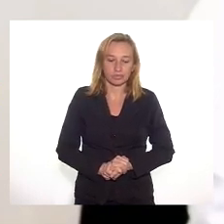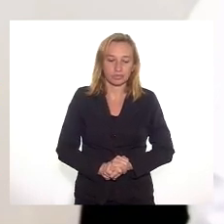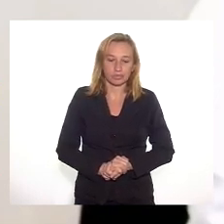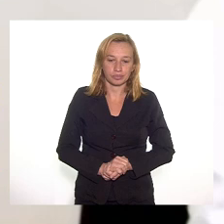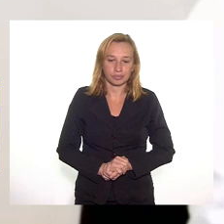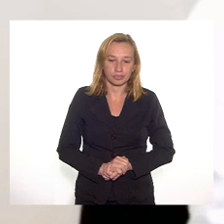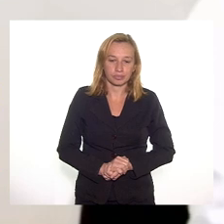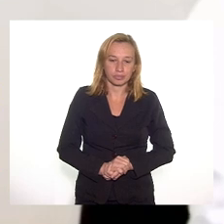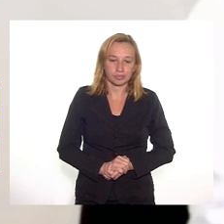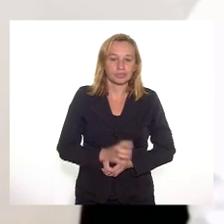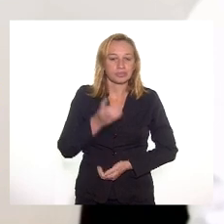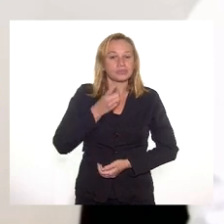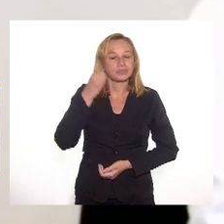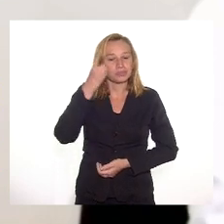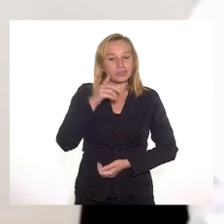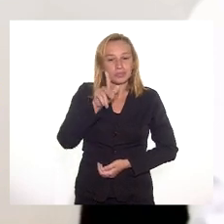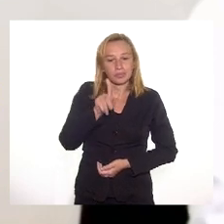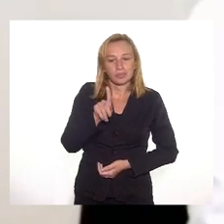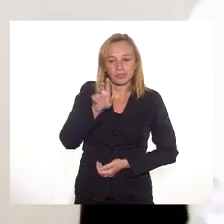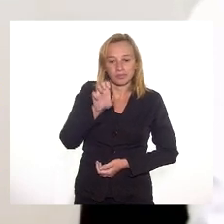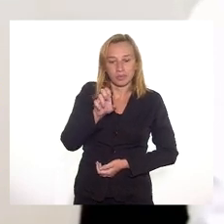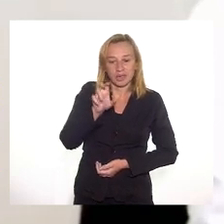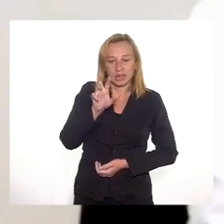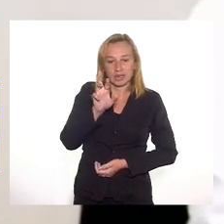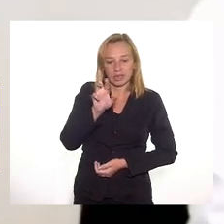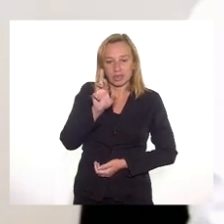Deputado Sérgio Fernandes. Deputado Pedro Brazão.